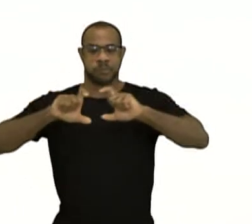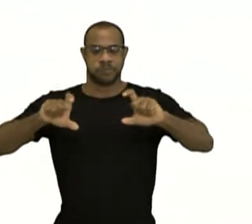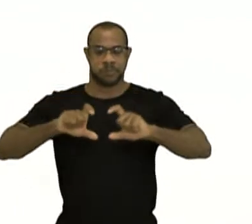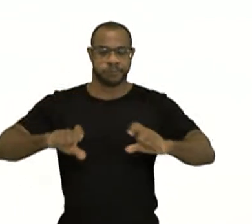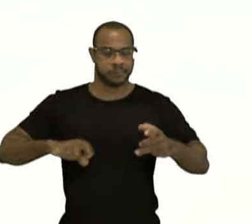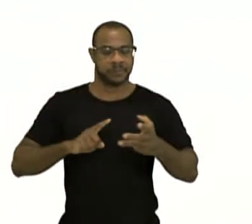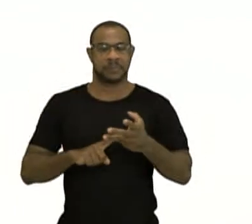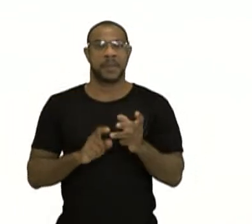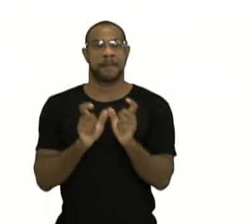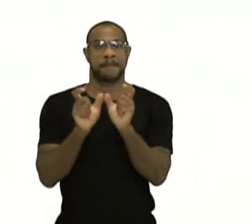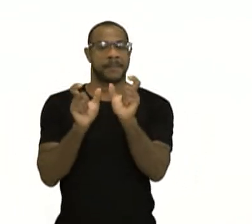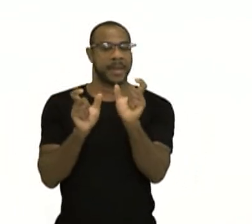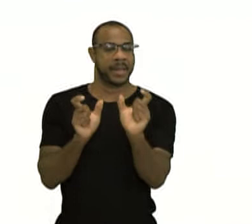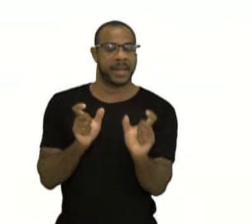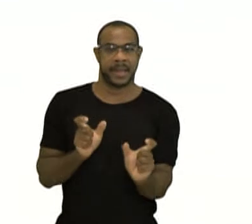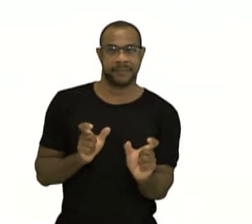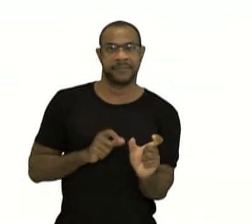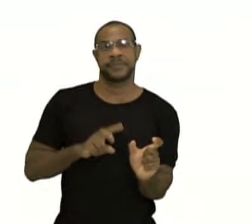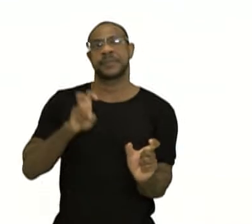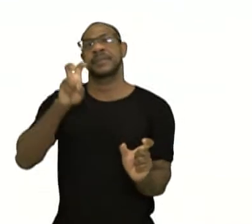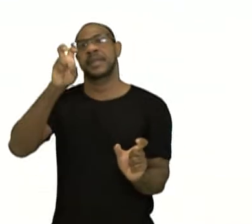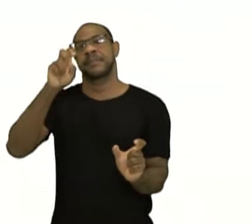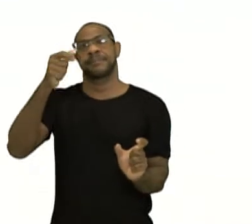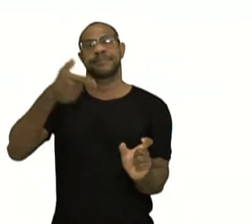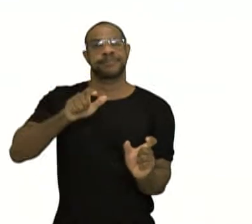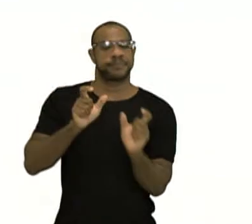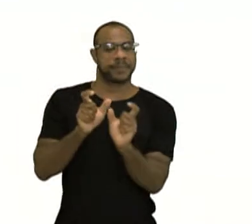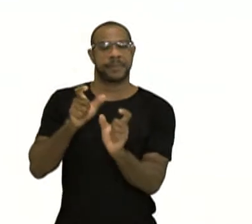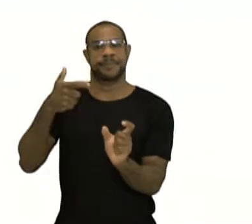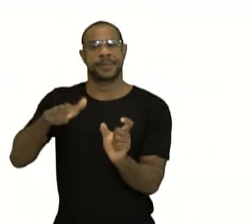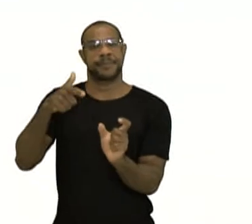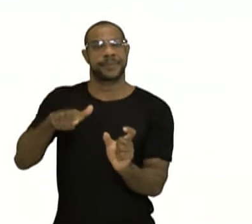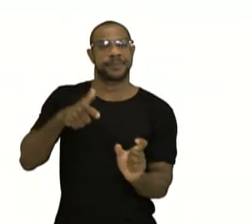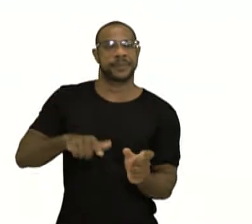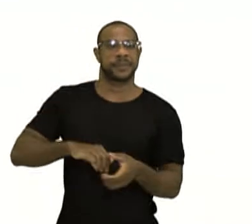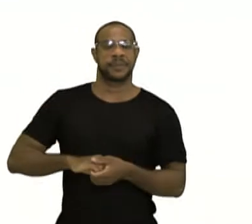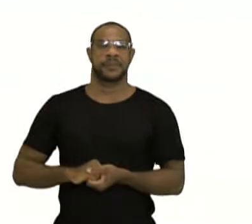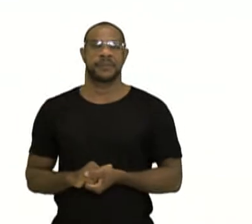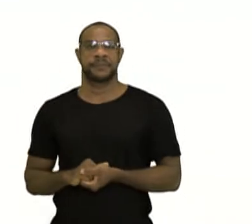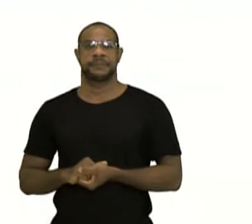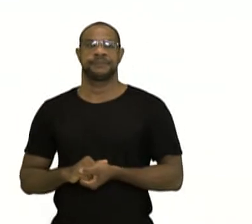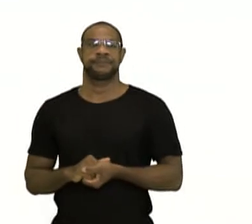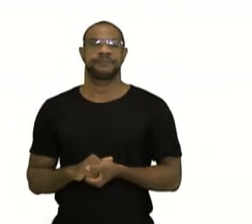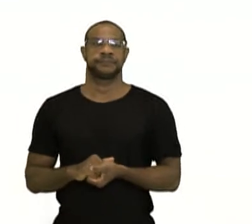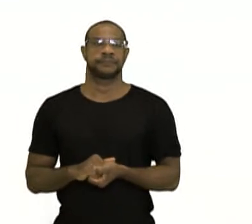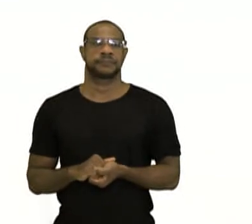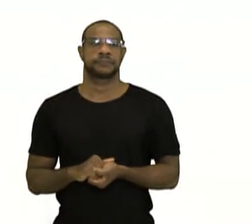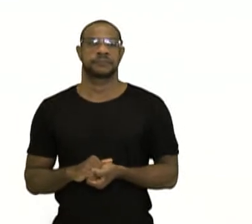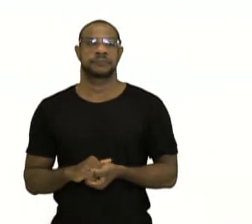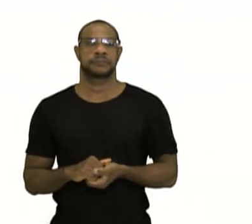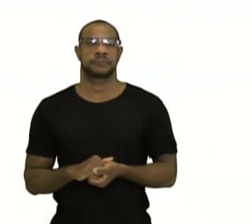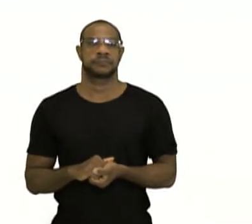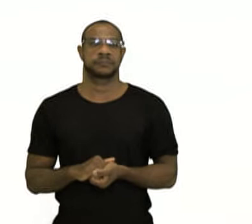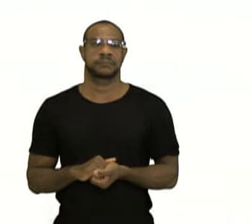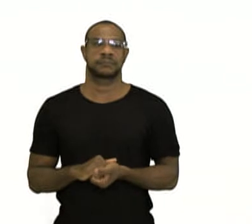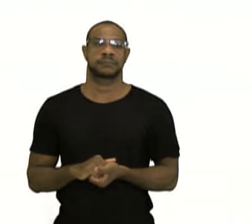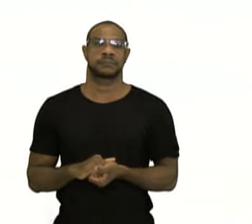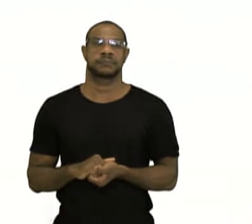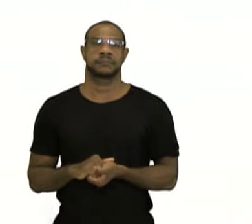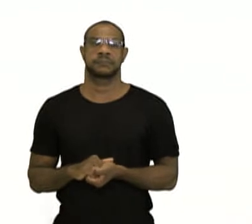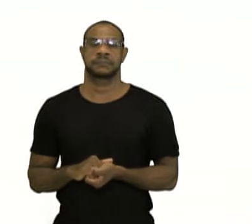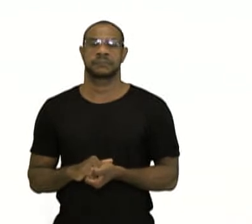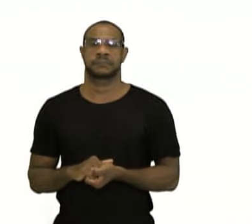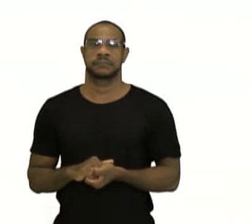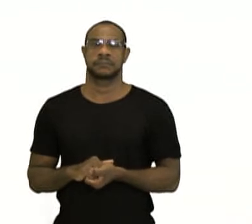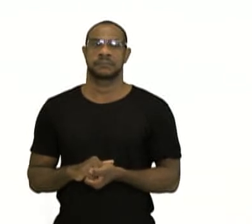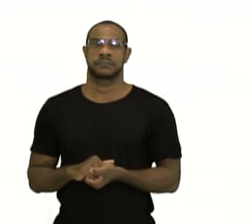palavras, palavras e temas que se repitem, ¿sí? Aqui nós vamos a ver bem o ritmo, o juego de palavras, ¿no?